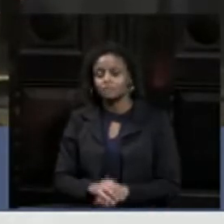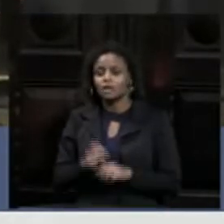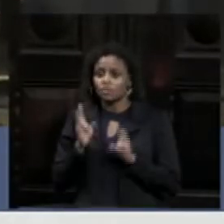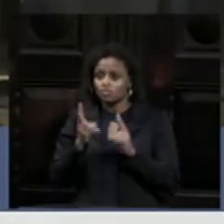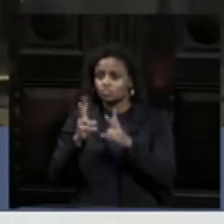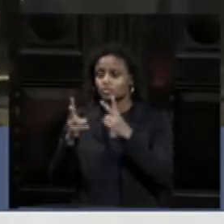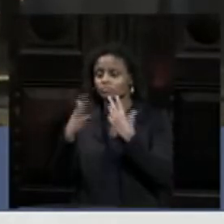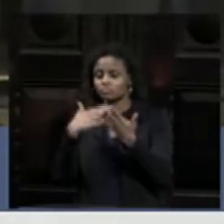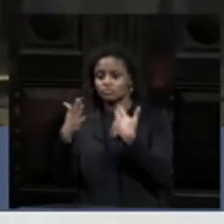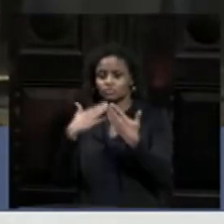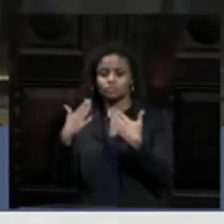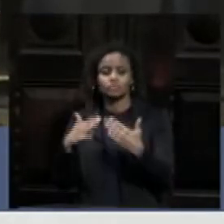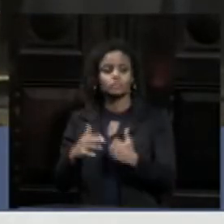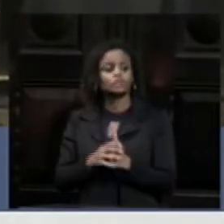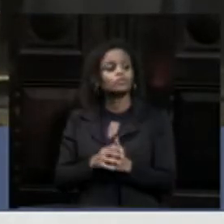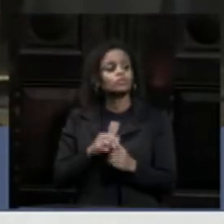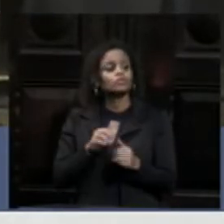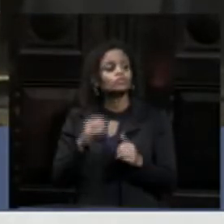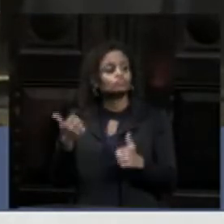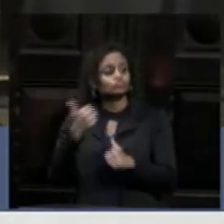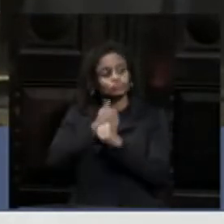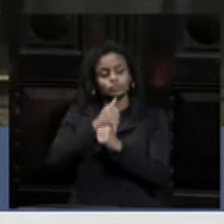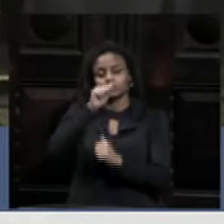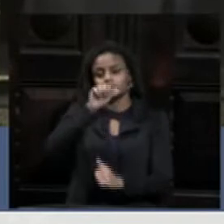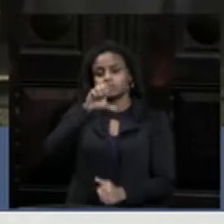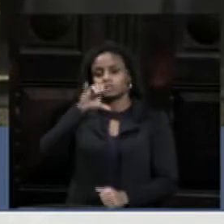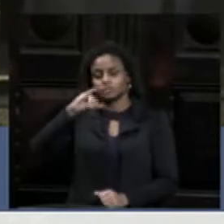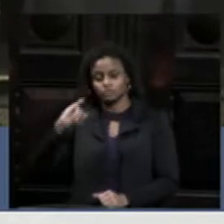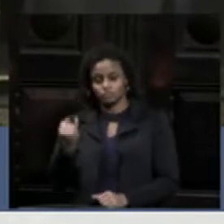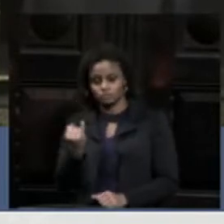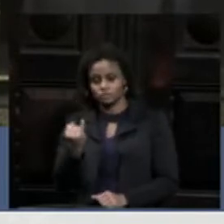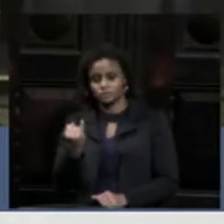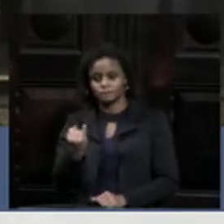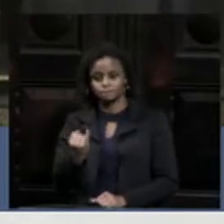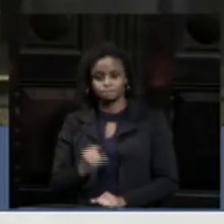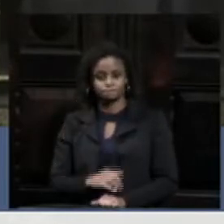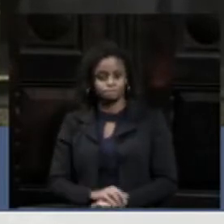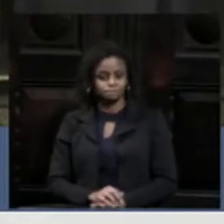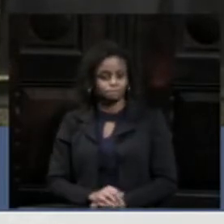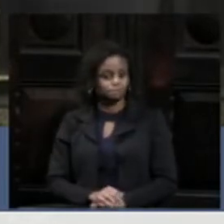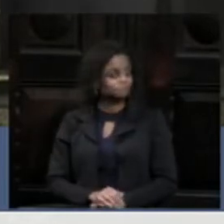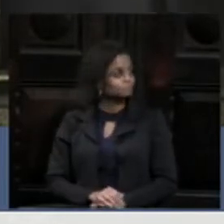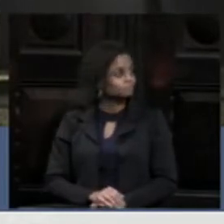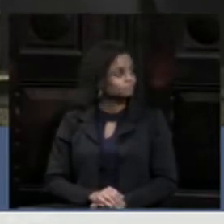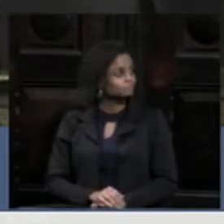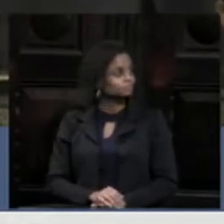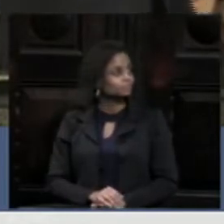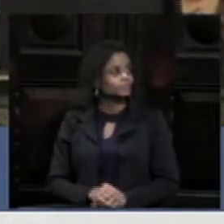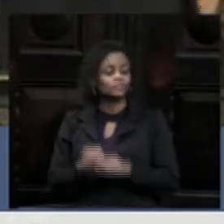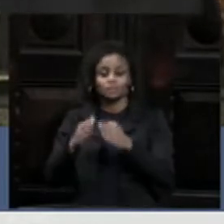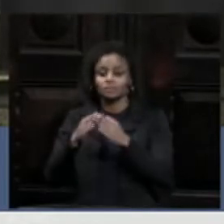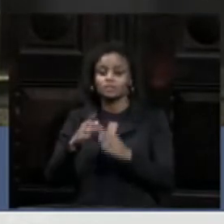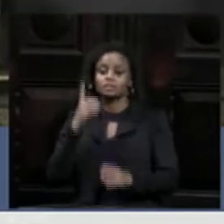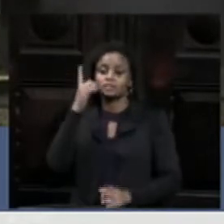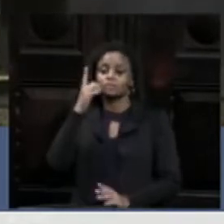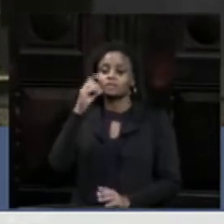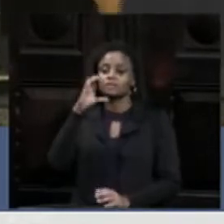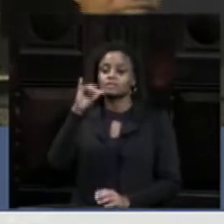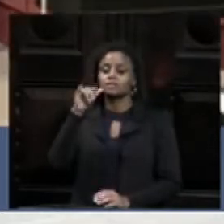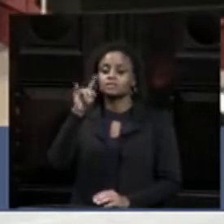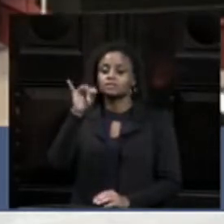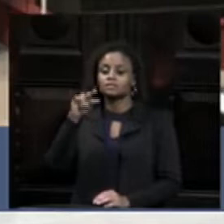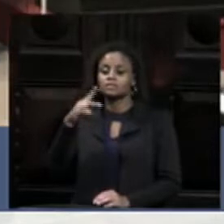em votação substitutiva da CCJ. Os senhores que aprovam isso como estão? Aprovado. Verificação pedida pela deputada Cidinha